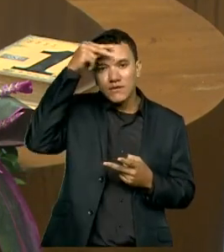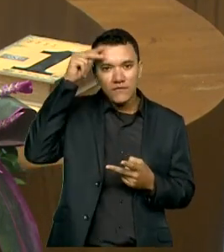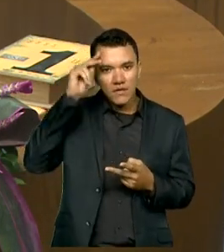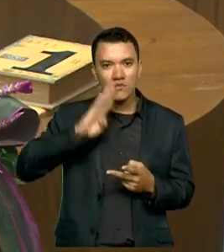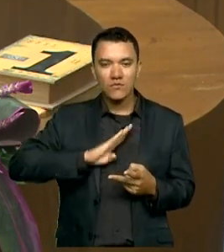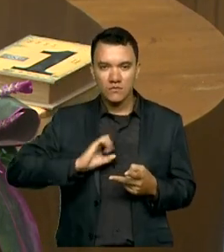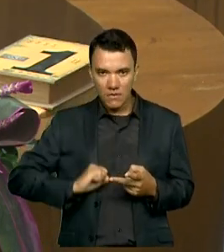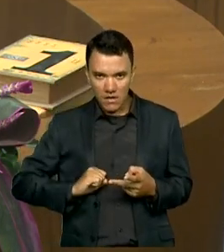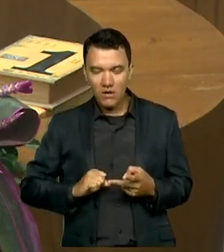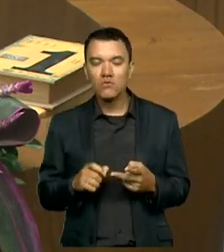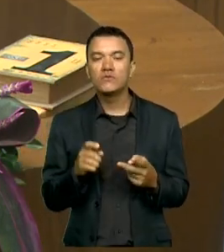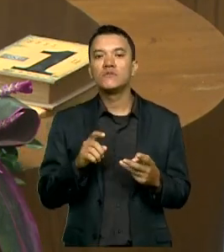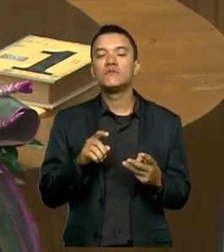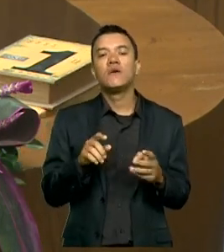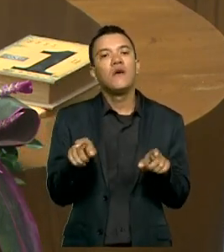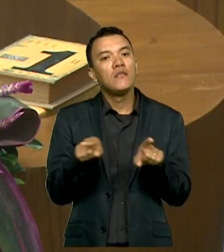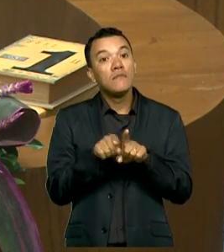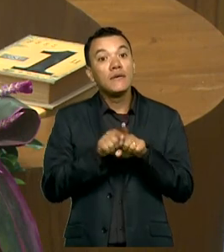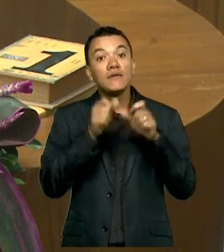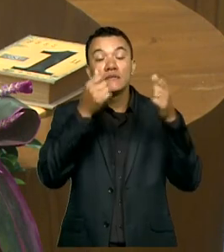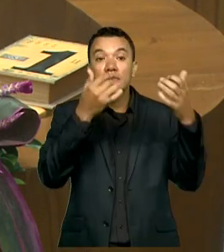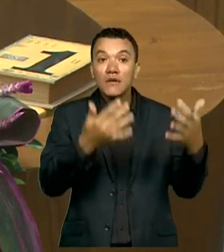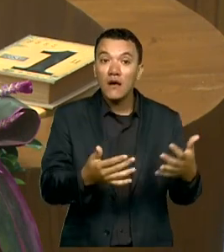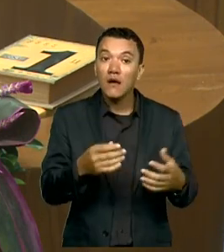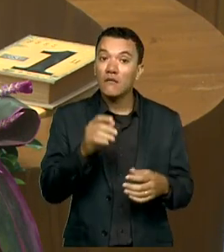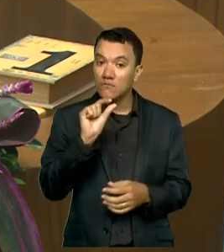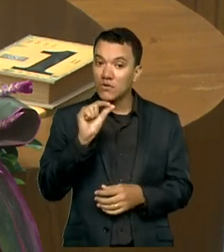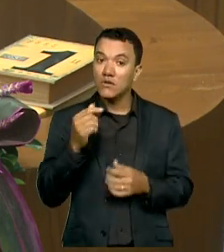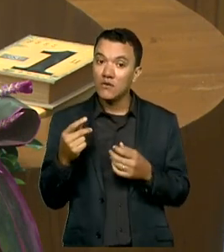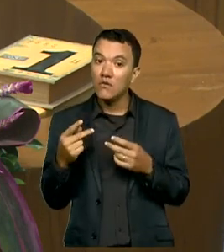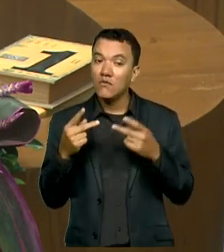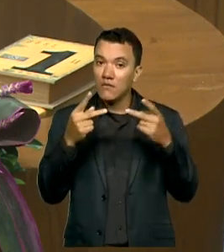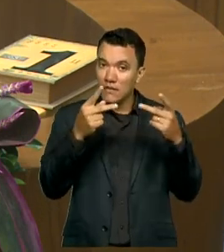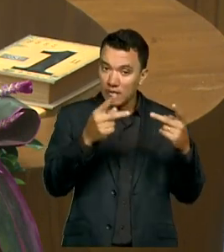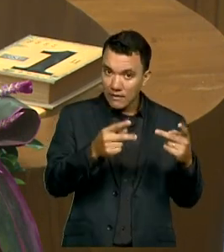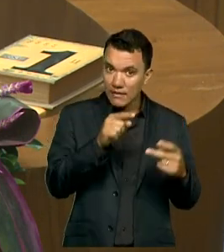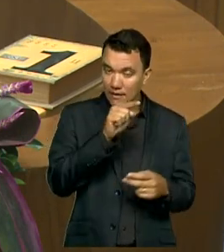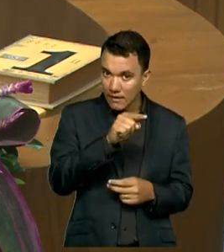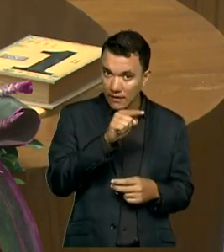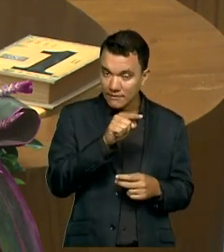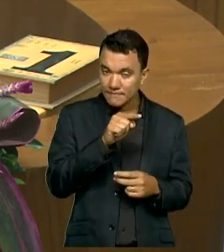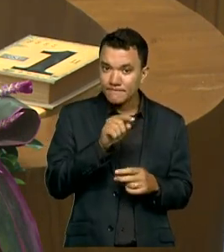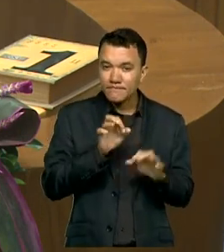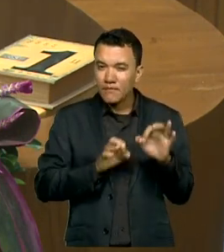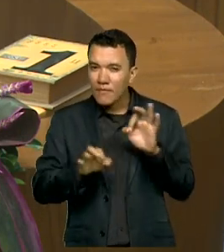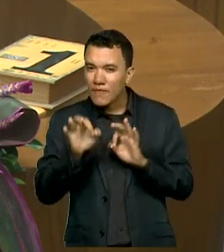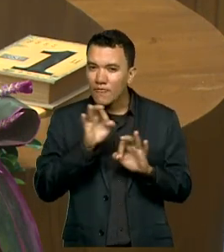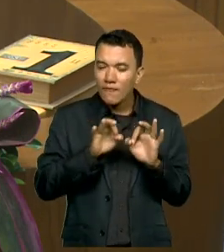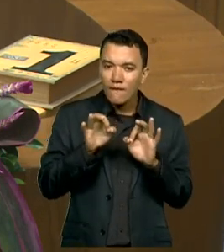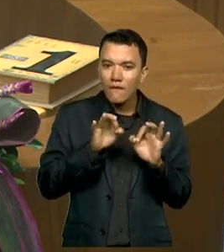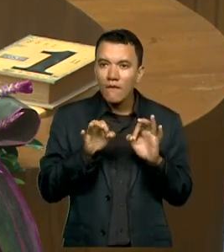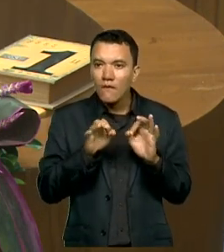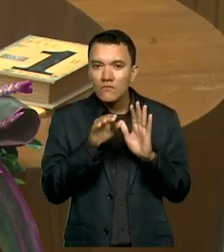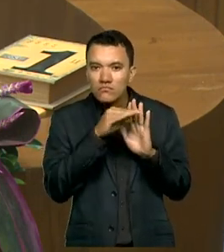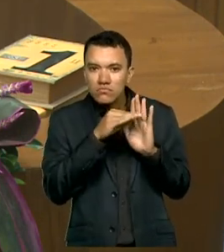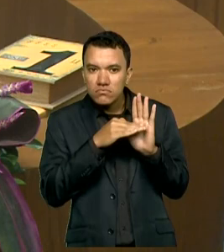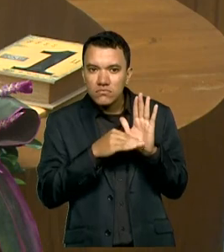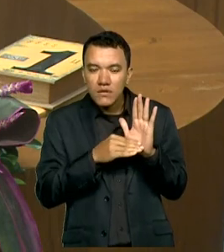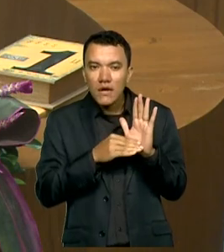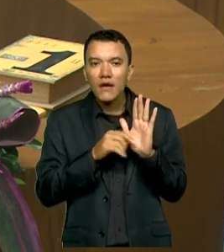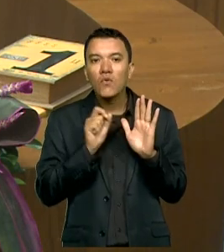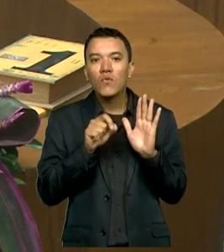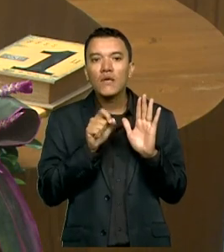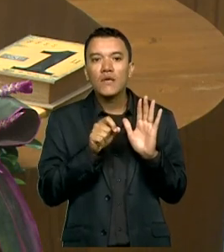também que em breve estou indo lá, já estamos catalogando para fazer um mutirão de